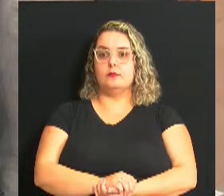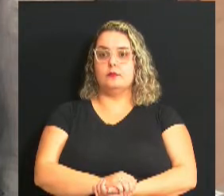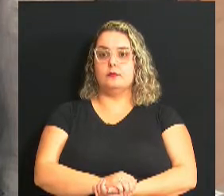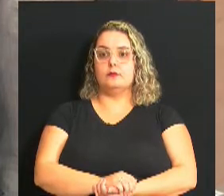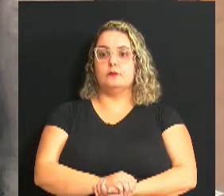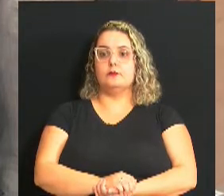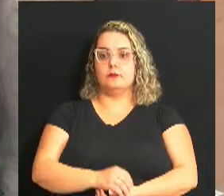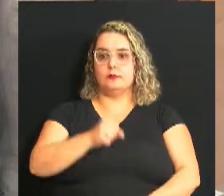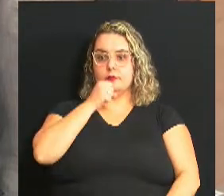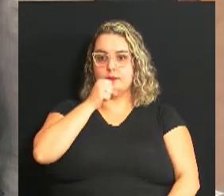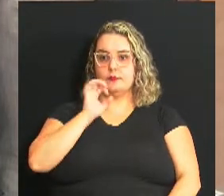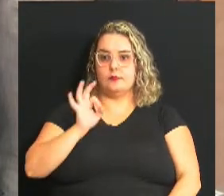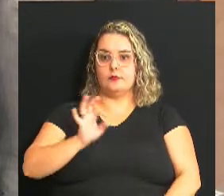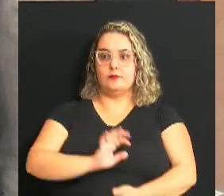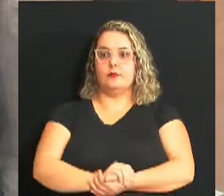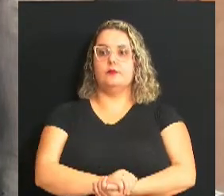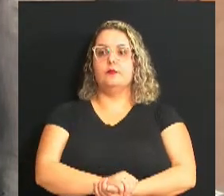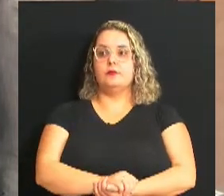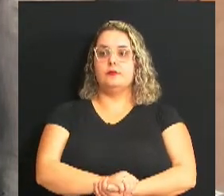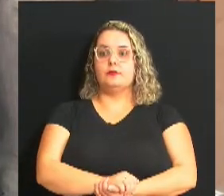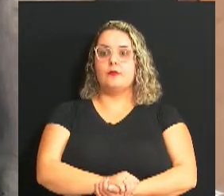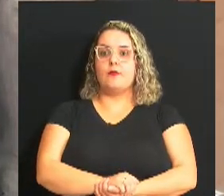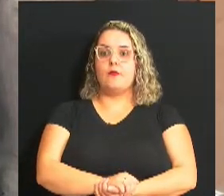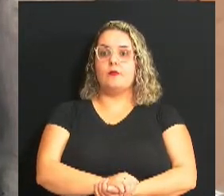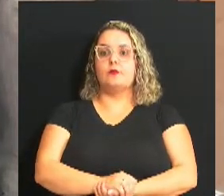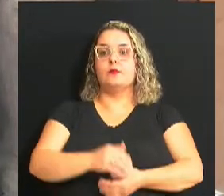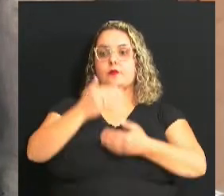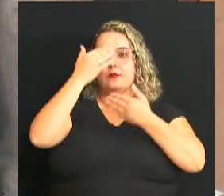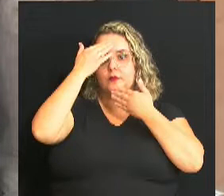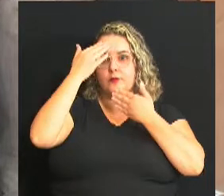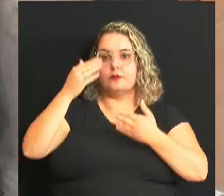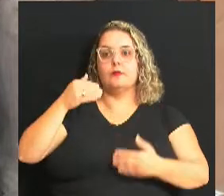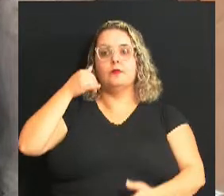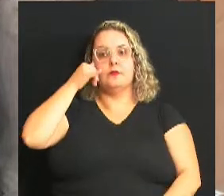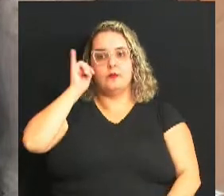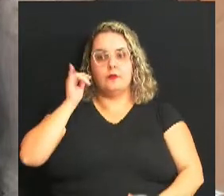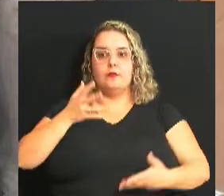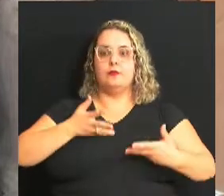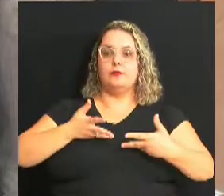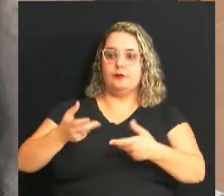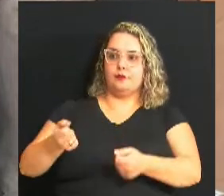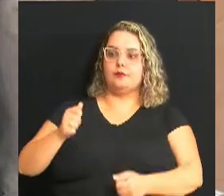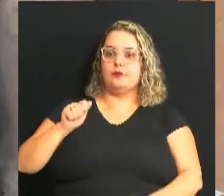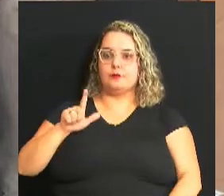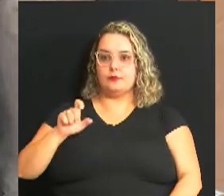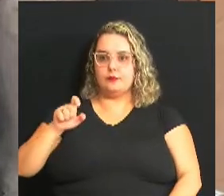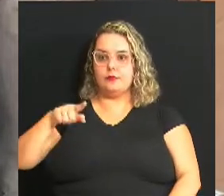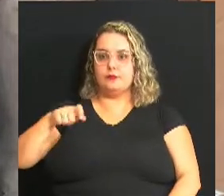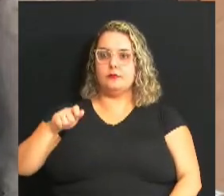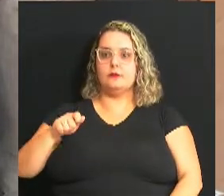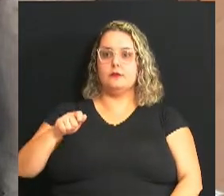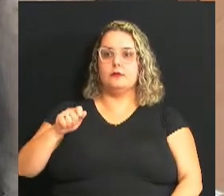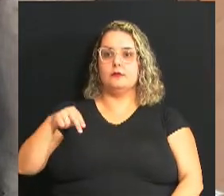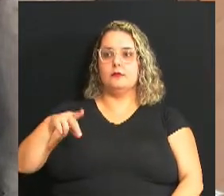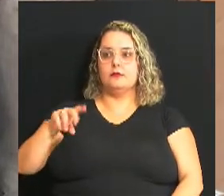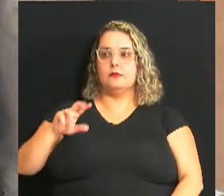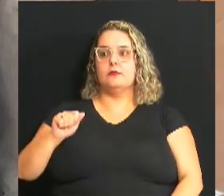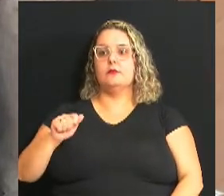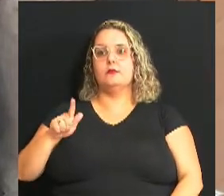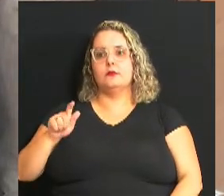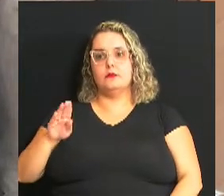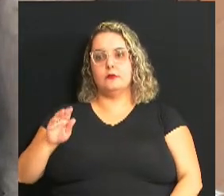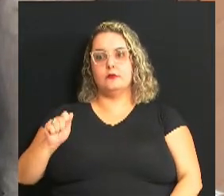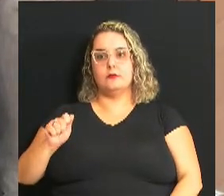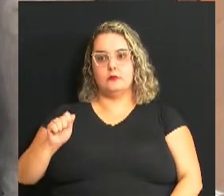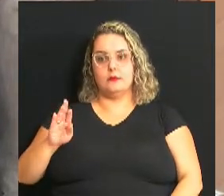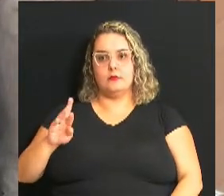Estou? Sim. Muito obrigada, Paulo, pelo convite, Alexandra, Gabriel, pela conversa. Vou fazer